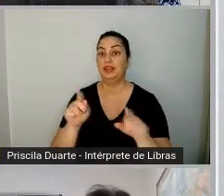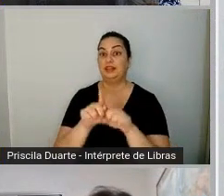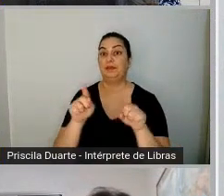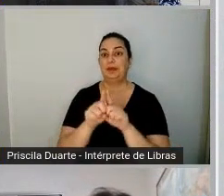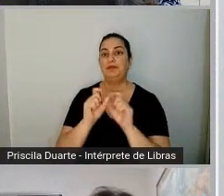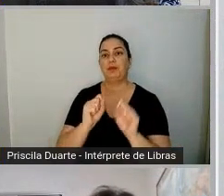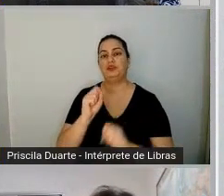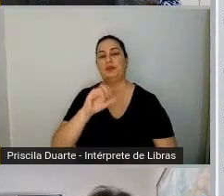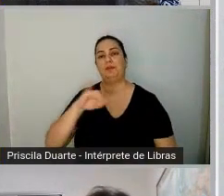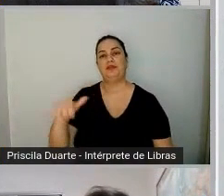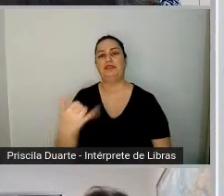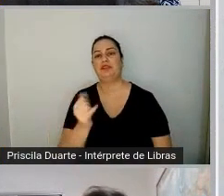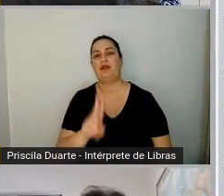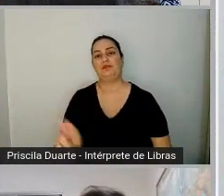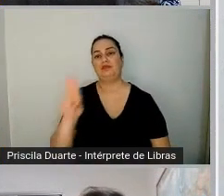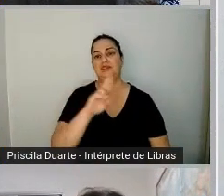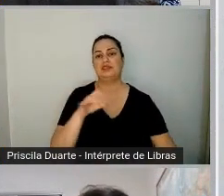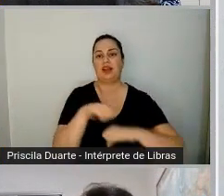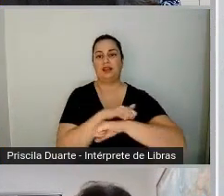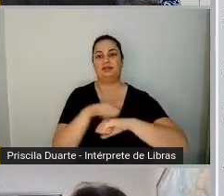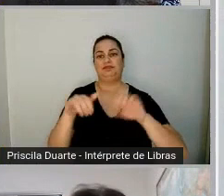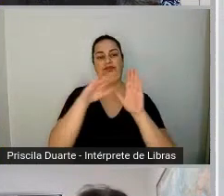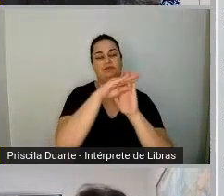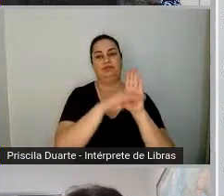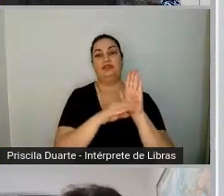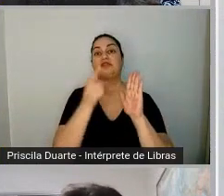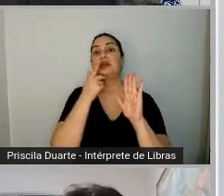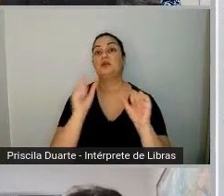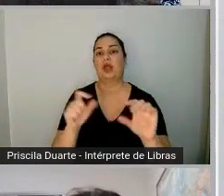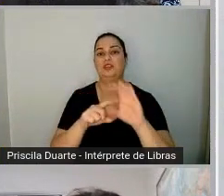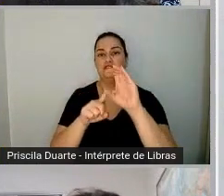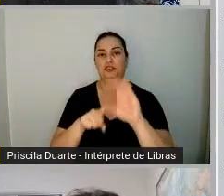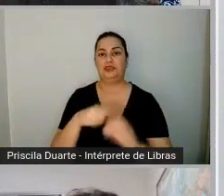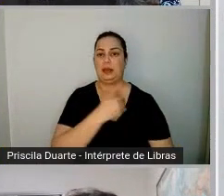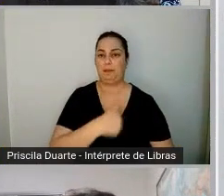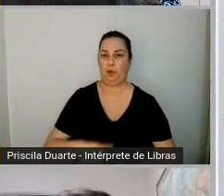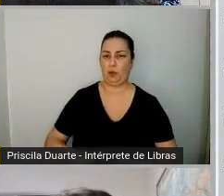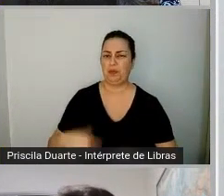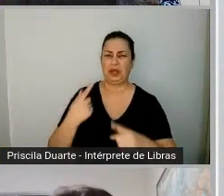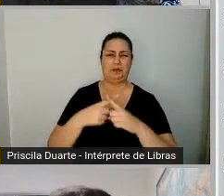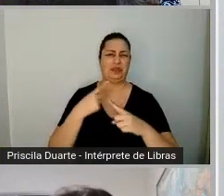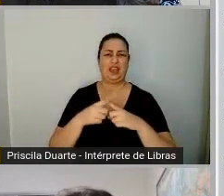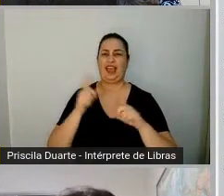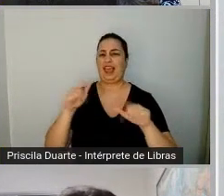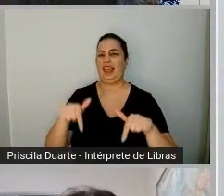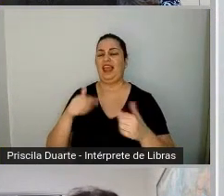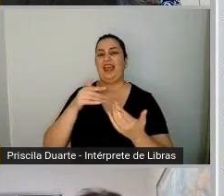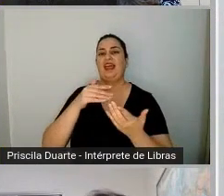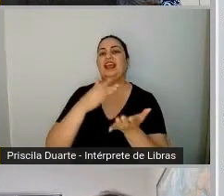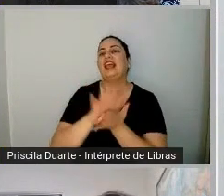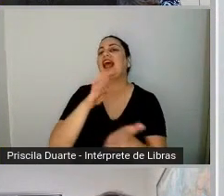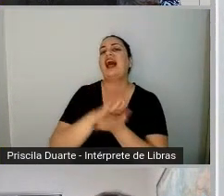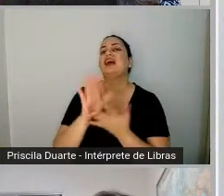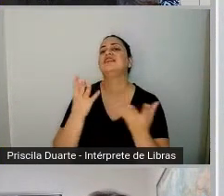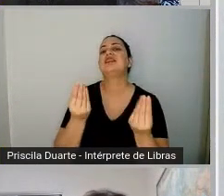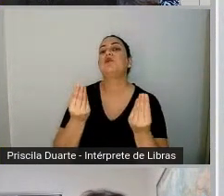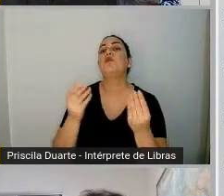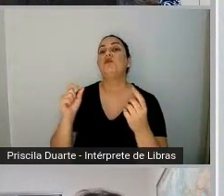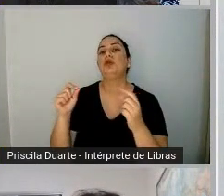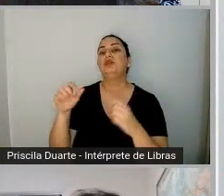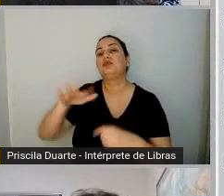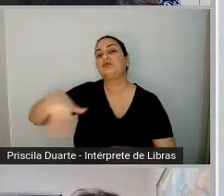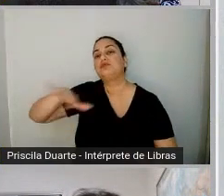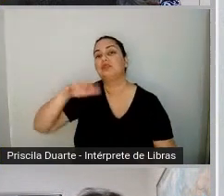nos desmoralizar, né, que a dívida pública é resultado da gastança com o pessoal e previdência, quando não é. Né, nós fizemos 1 trilhão